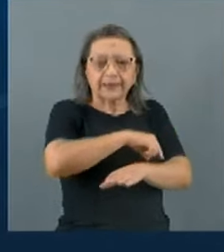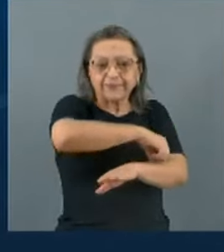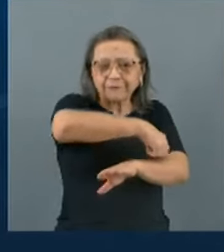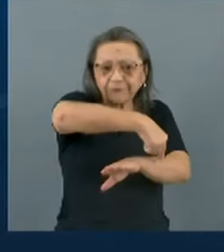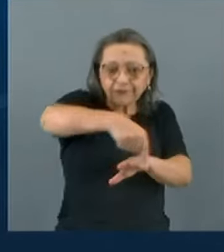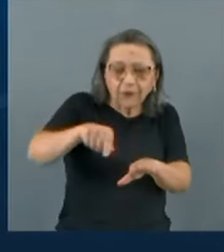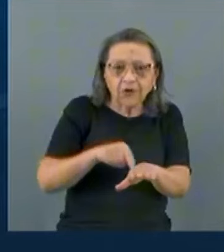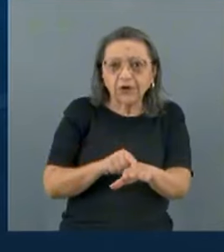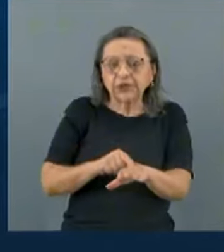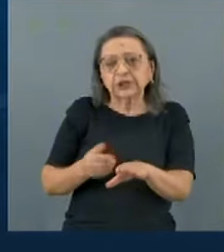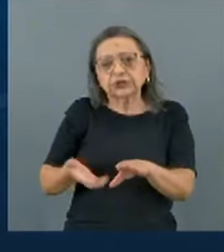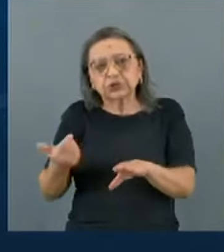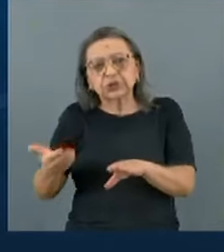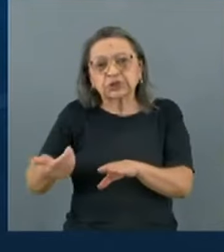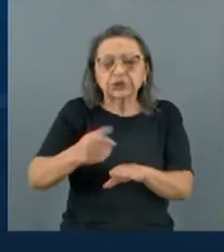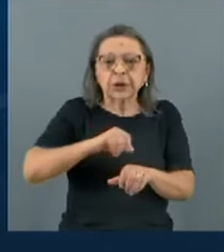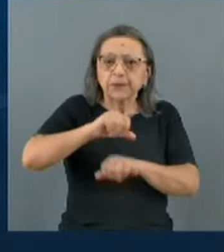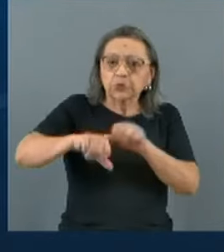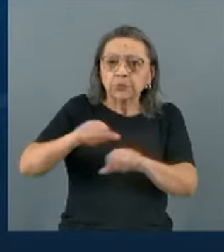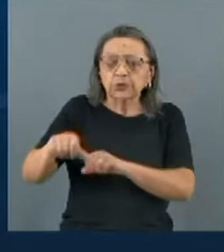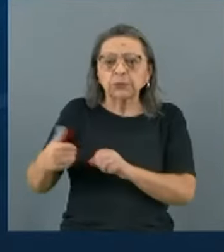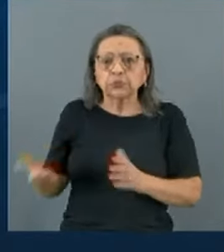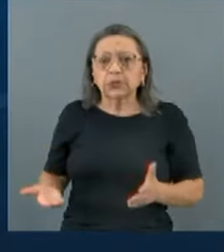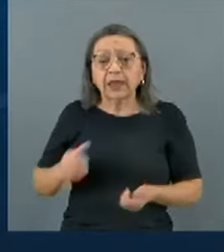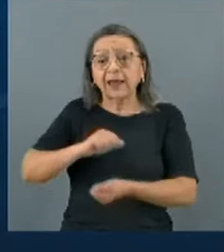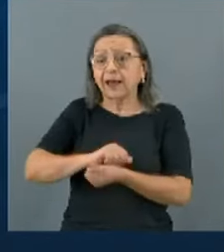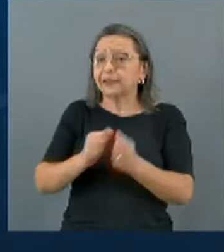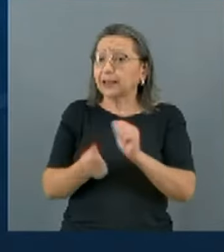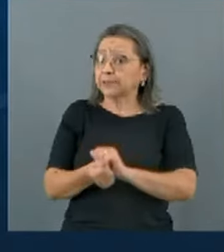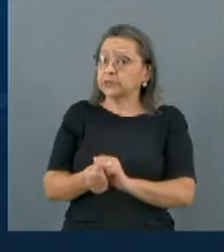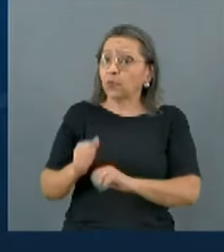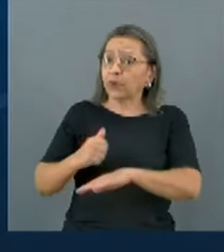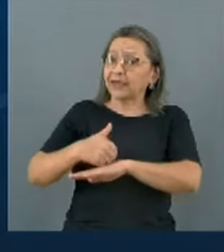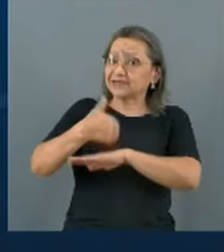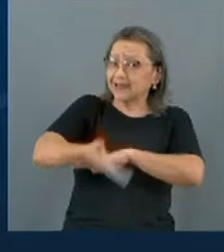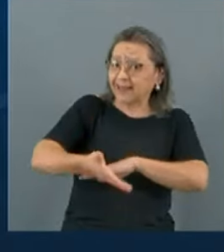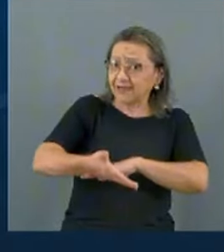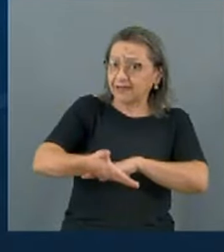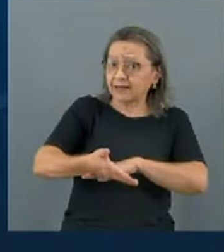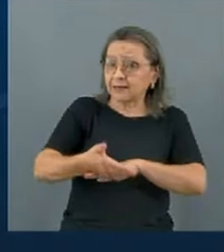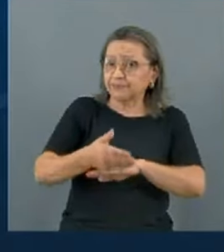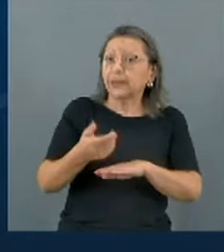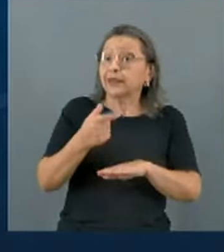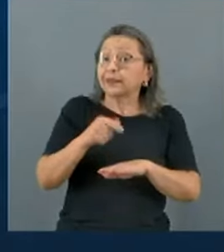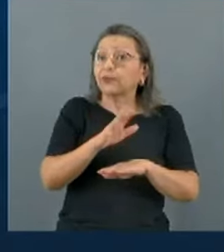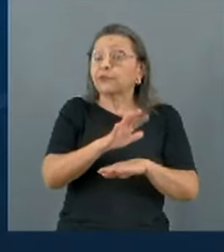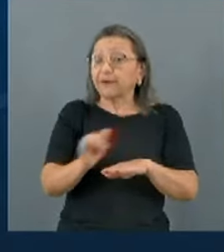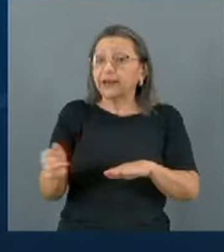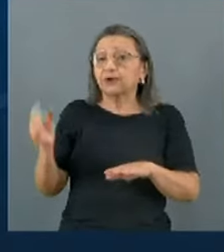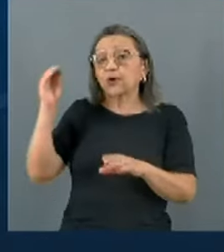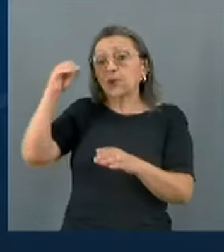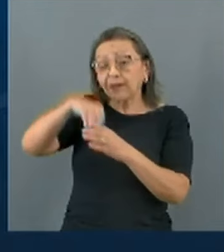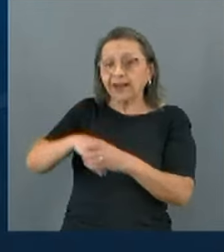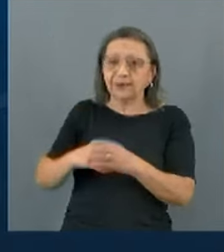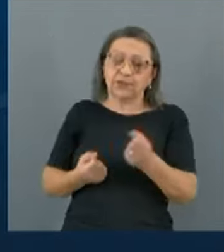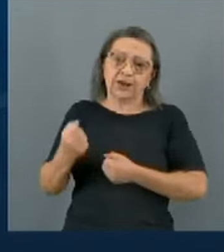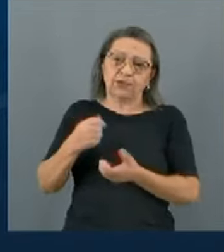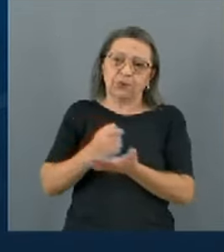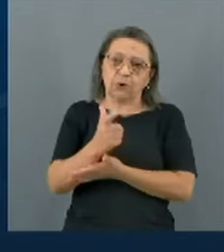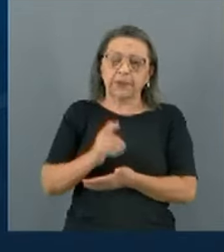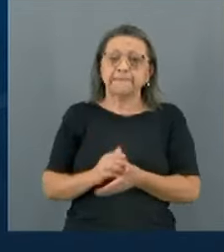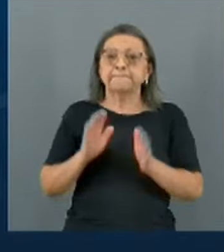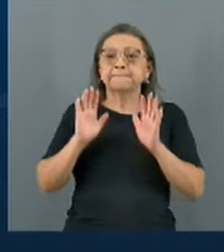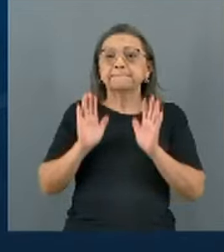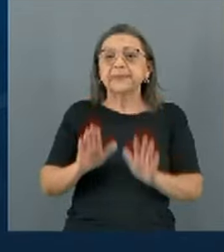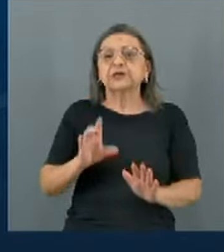do pé e coloca no volante. É uma adaptação externa, algo que vai ser colocado no veículo que você compra. Só